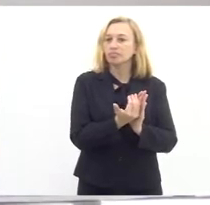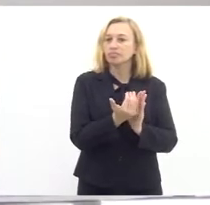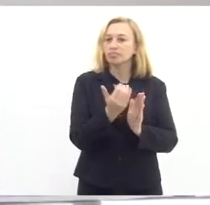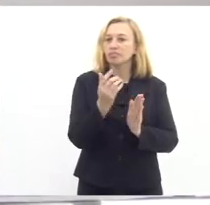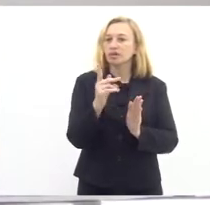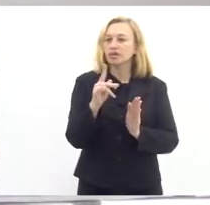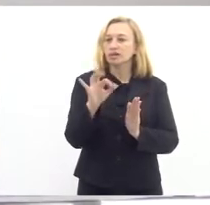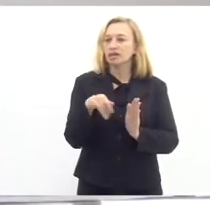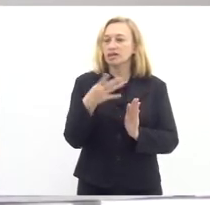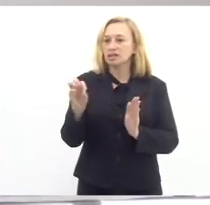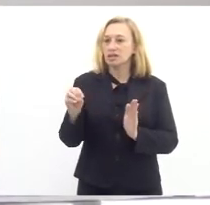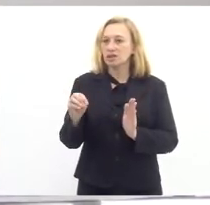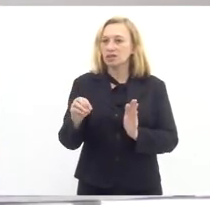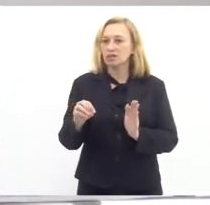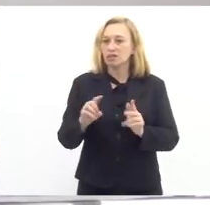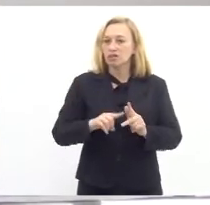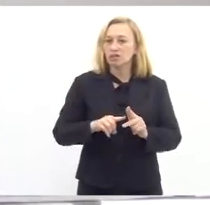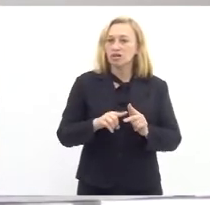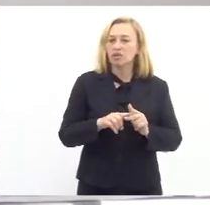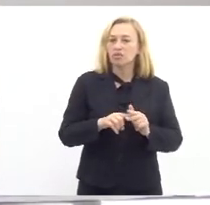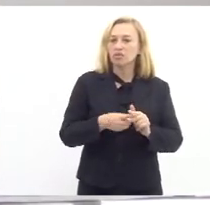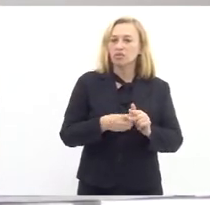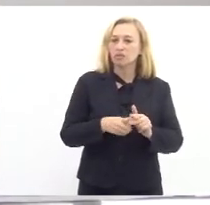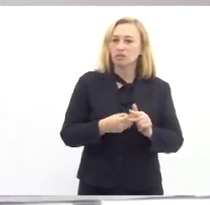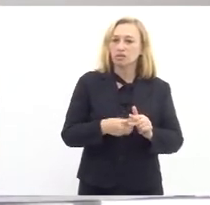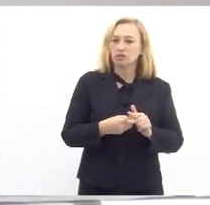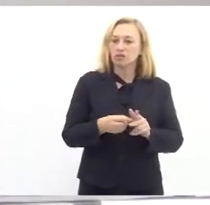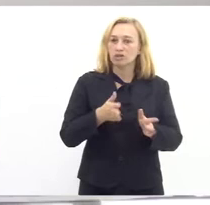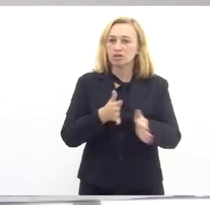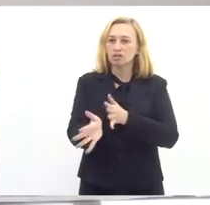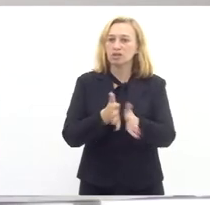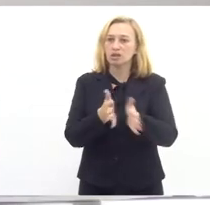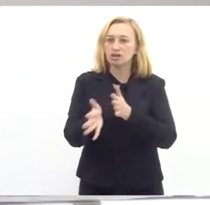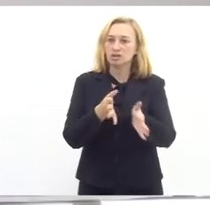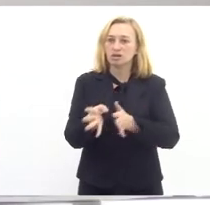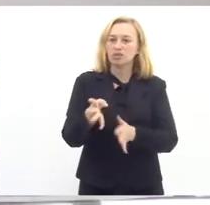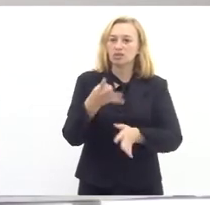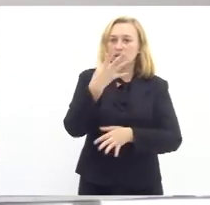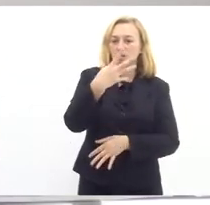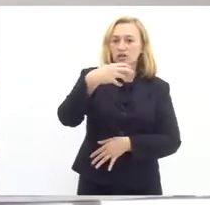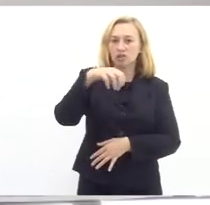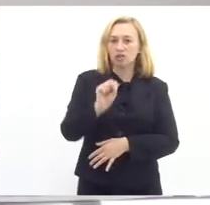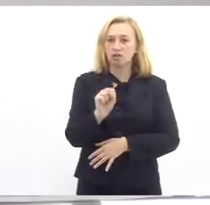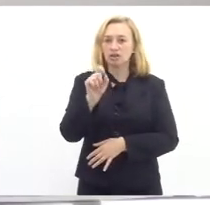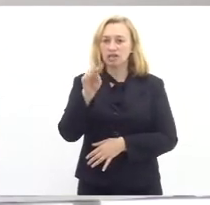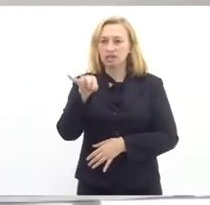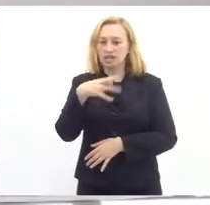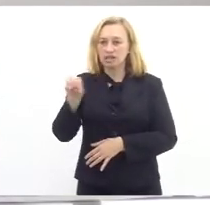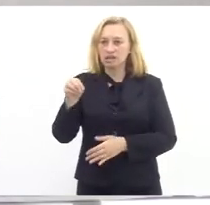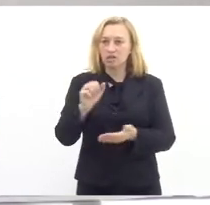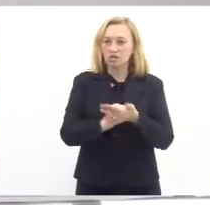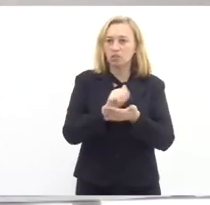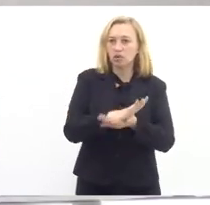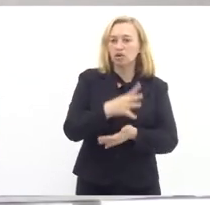ferroviárias. Reforma e adequação e acessibilidade em 48 estações. Multa